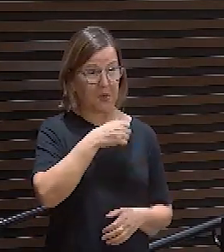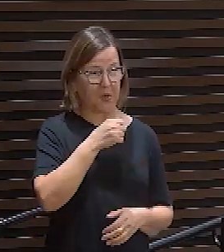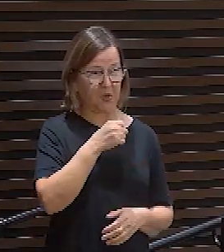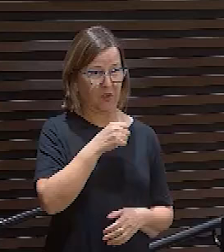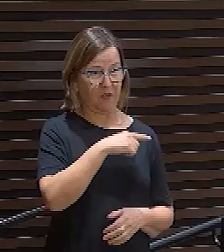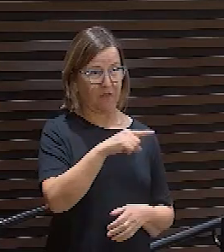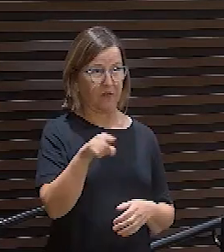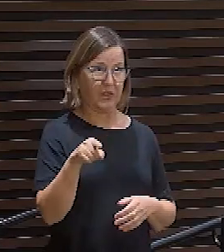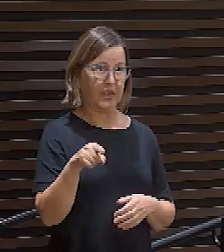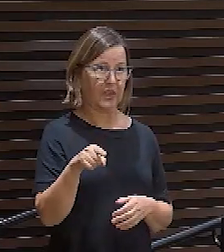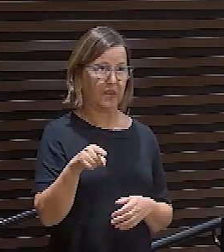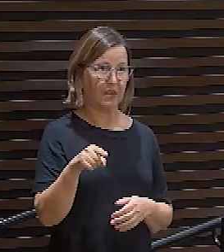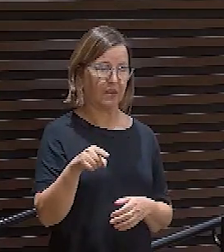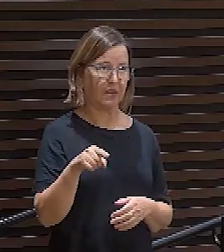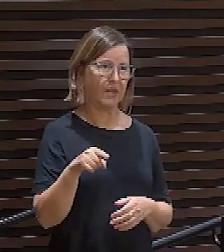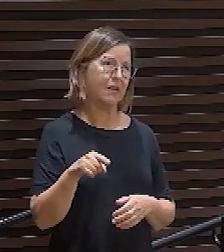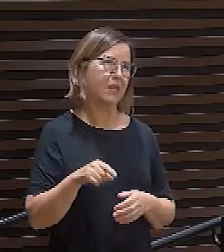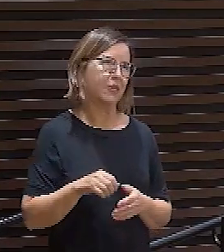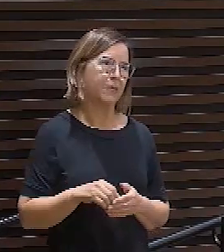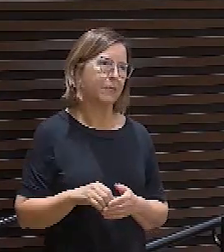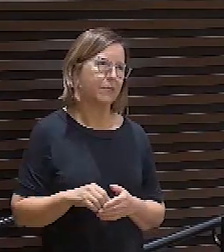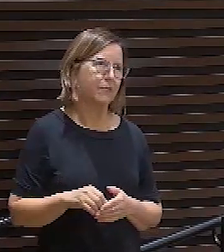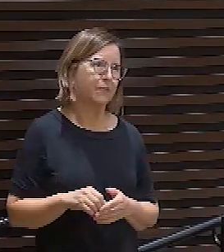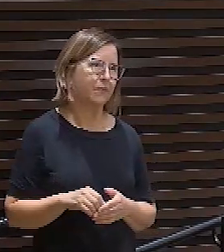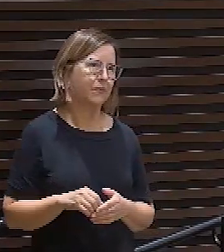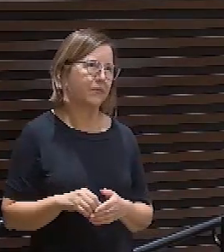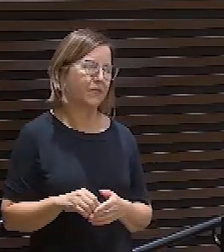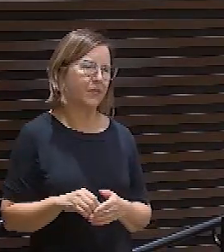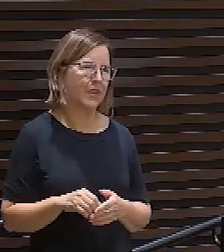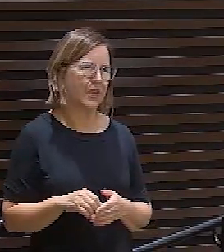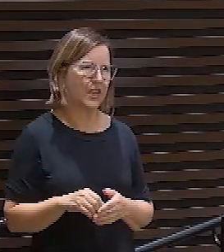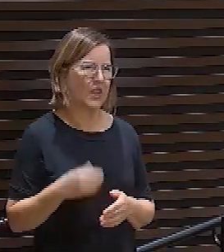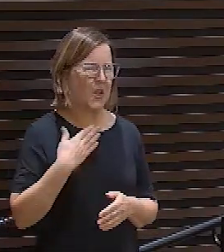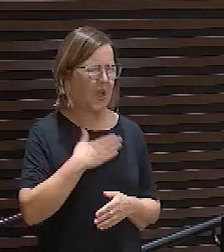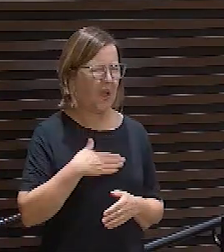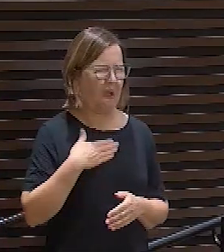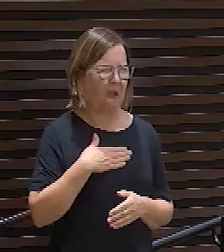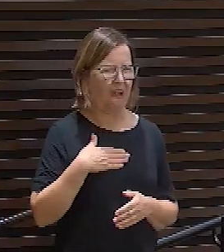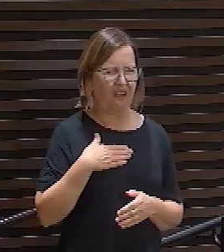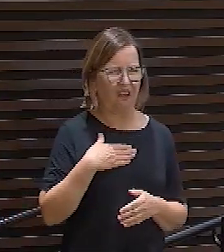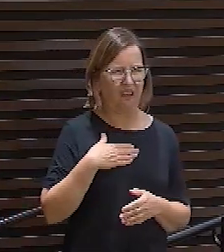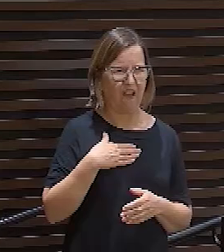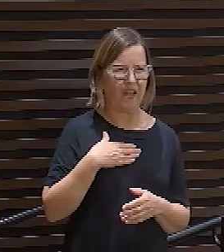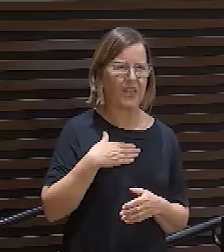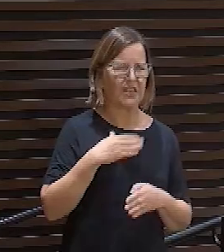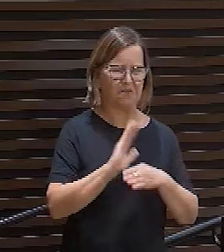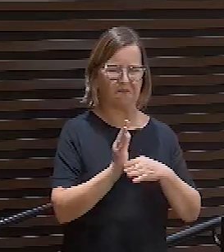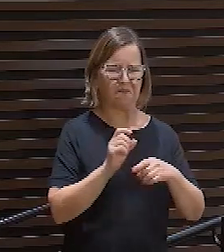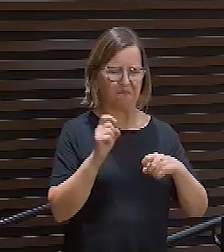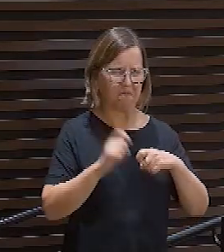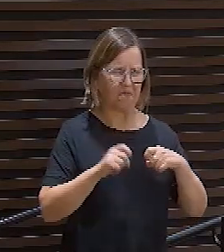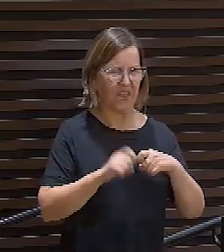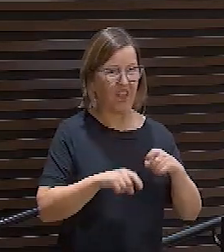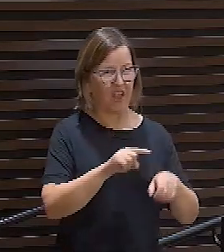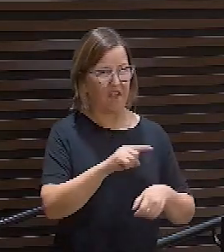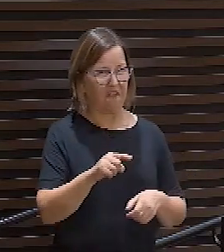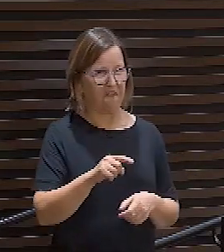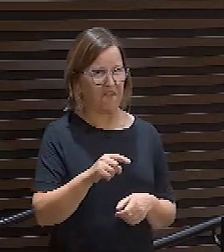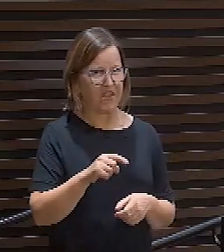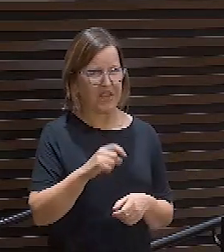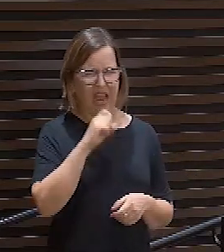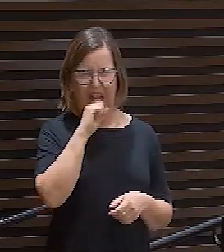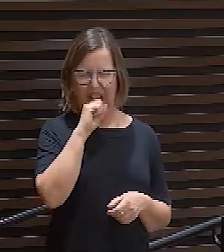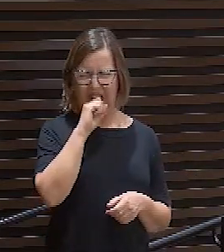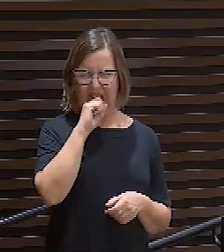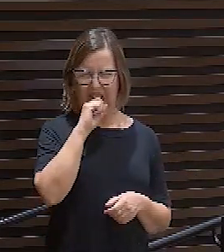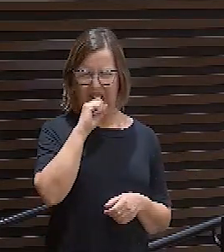que dorme com qualquer um, você que se afundou na pornografia, você que é avarento, você que é invejoso, você que é viciado, seja em